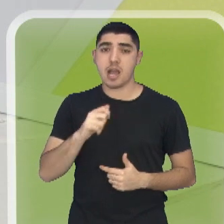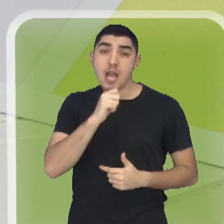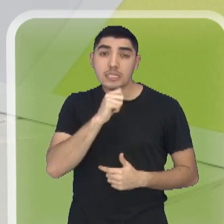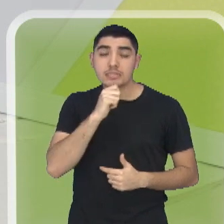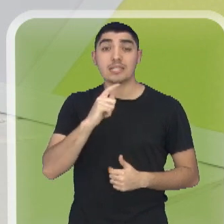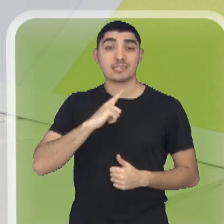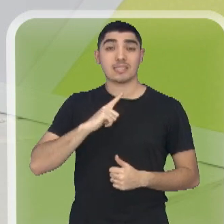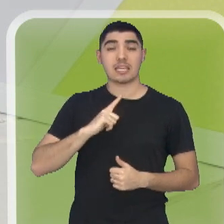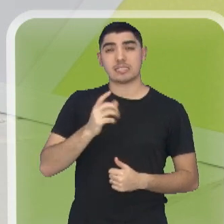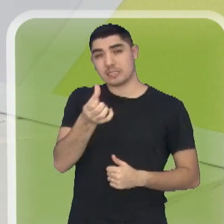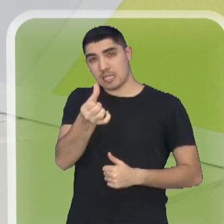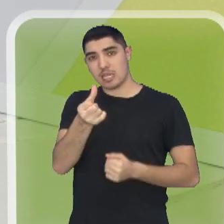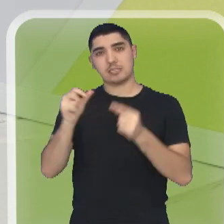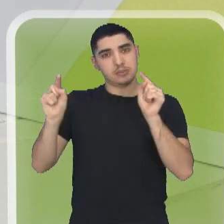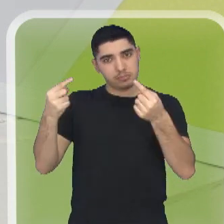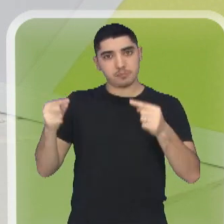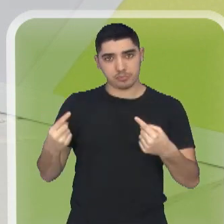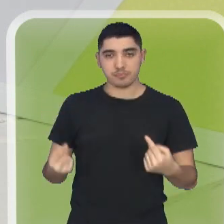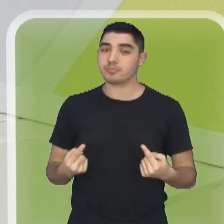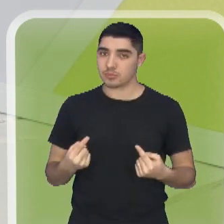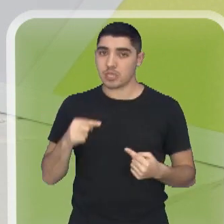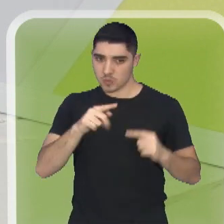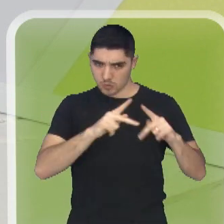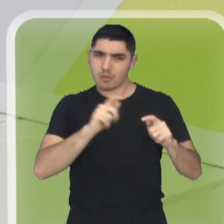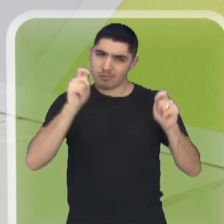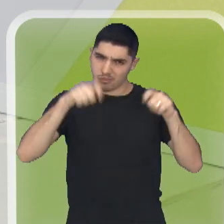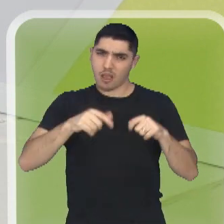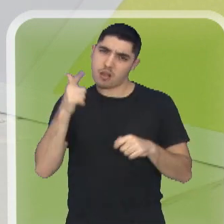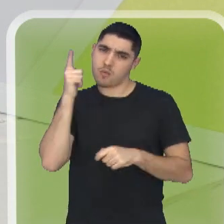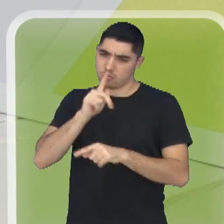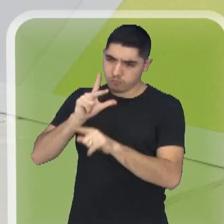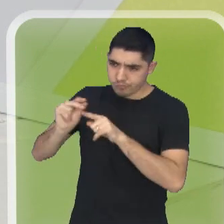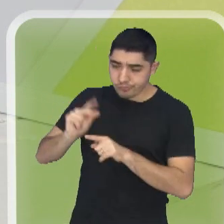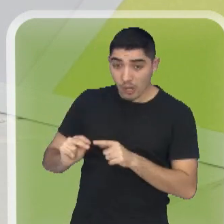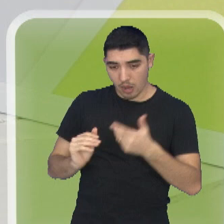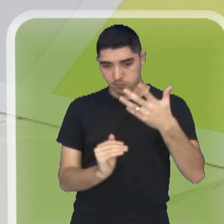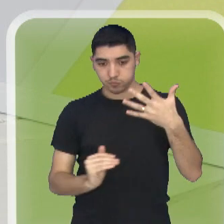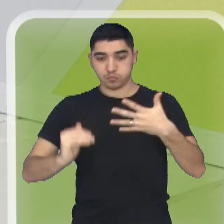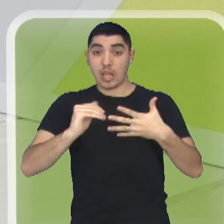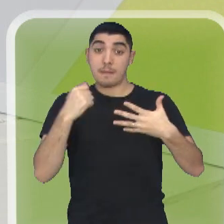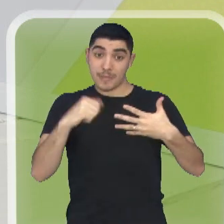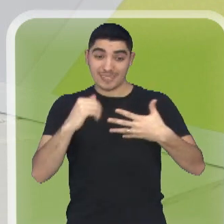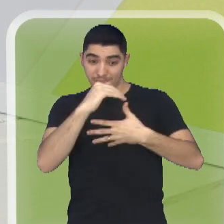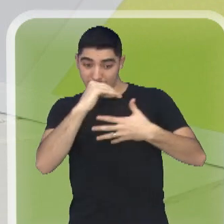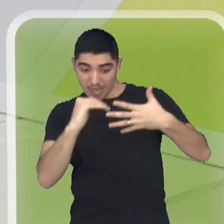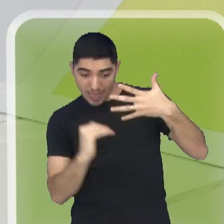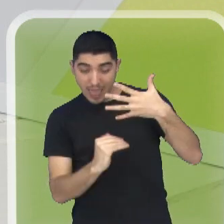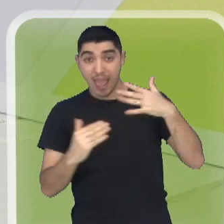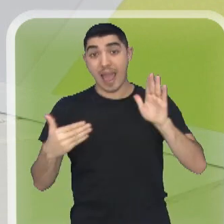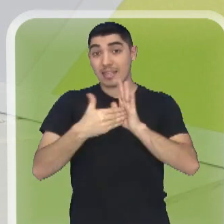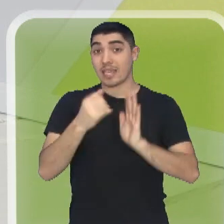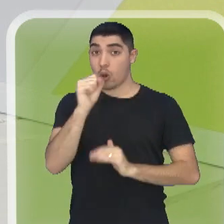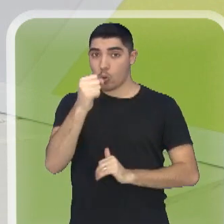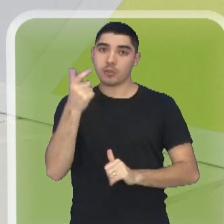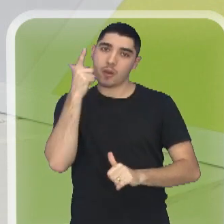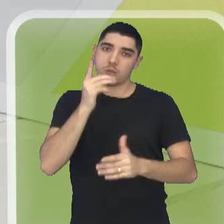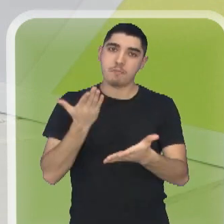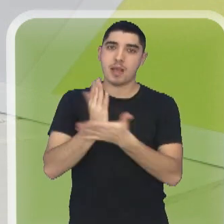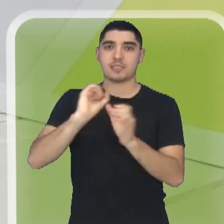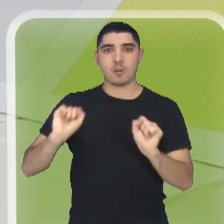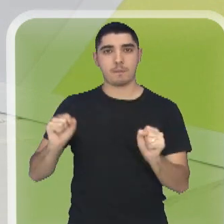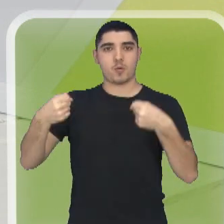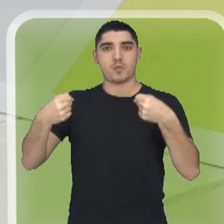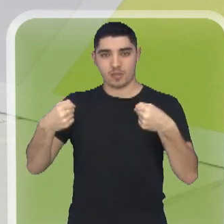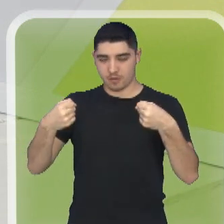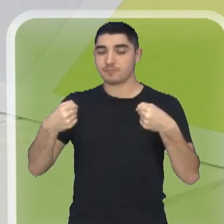6 jogos para a equipe do São José, dá para buscar, lembrando que o São José precisa ficar entre os 8 primeiros, que é o que acontece hoje, para poder se